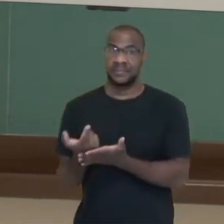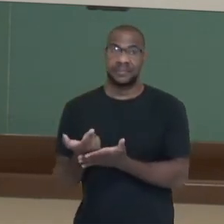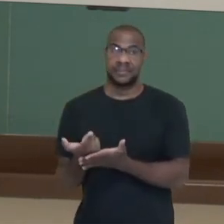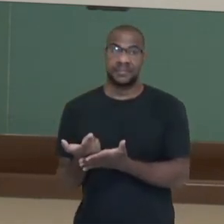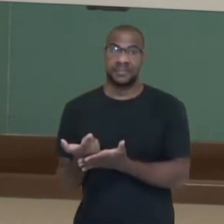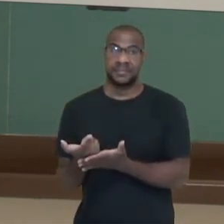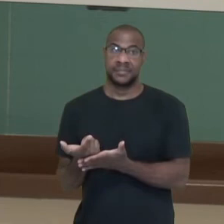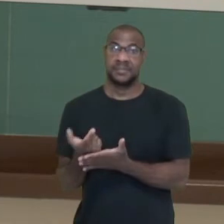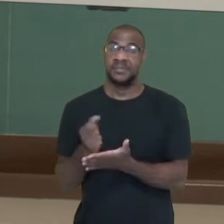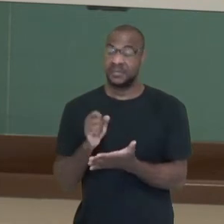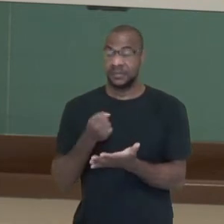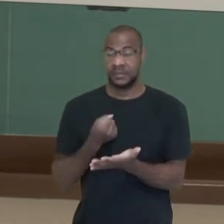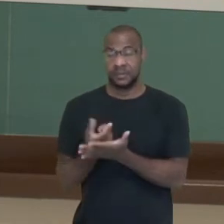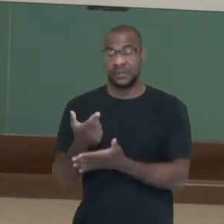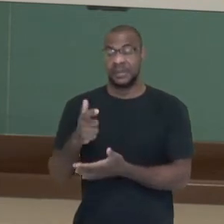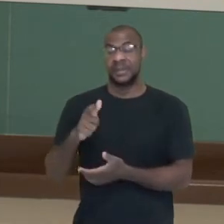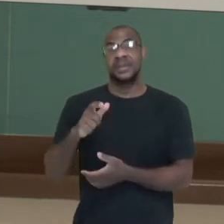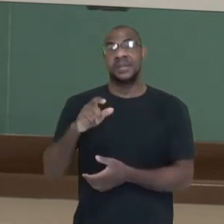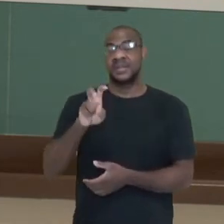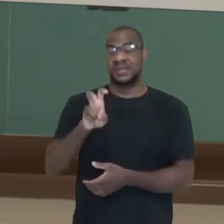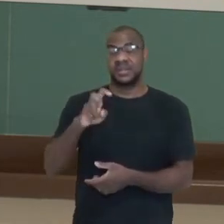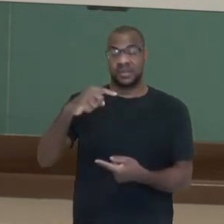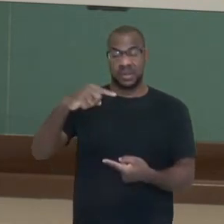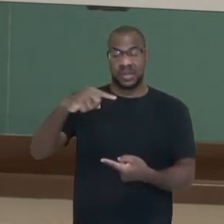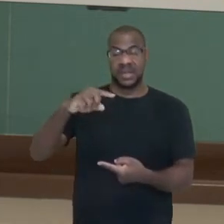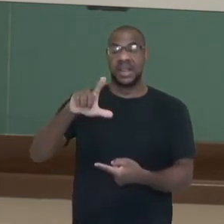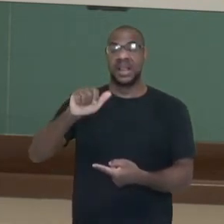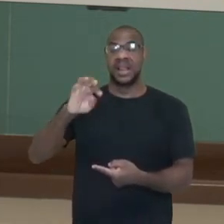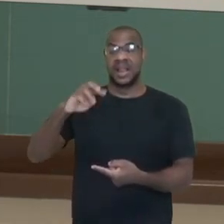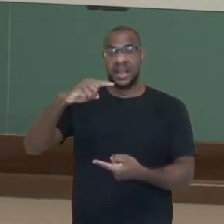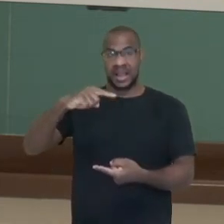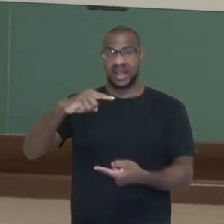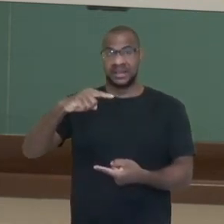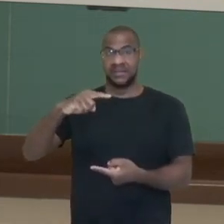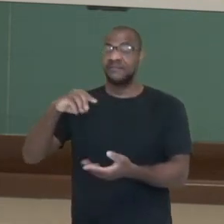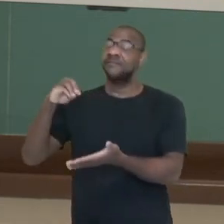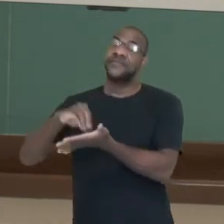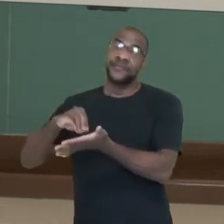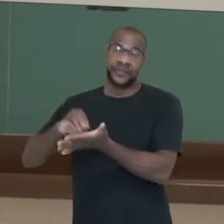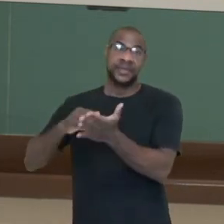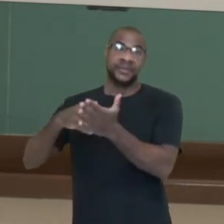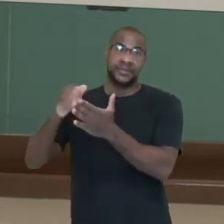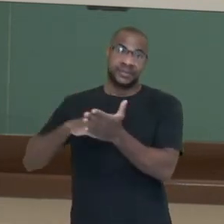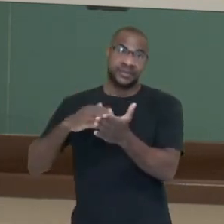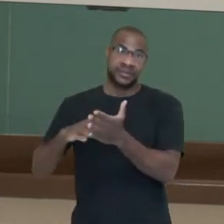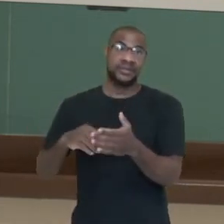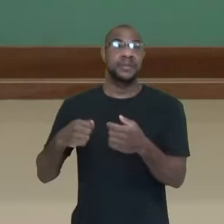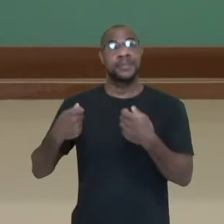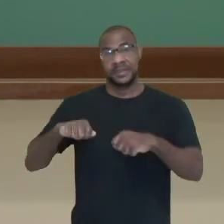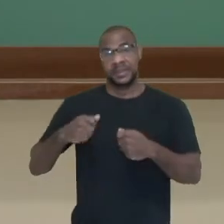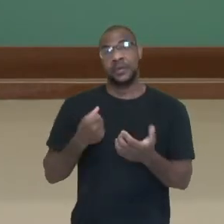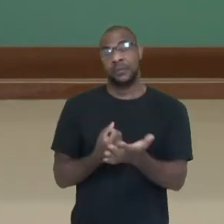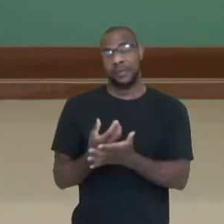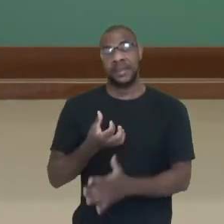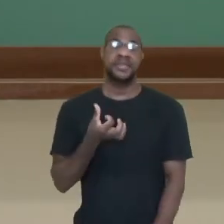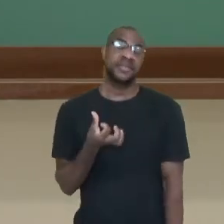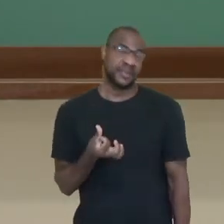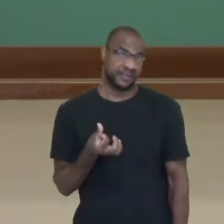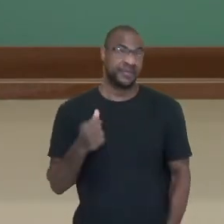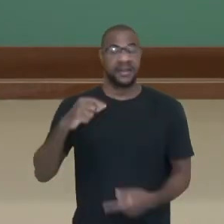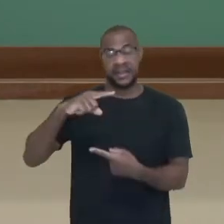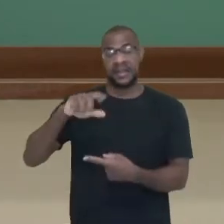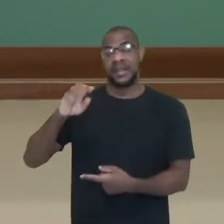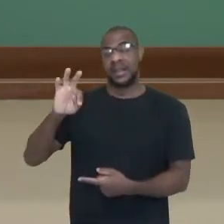precisar comprar 6 latas. Vai sobrar um pouquinho, quando precisar algum retoque, eu tenho tinta para ela. Vamos